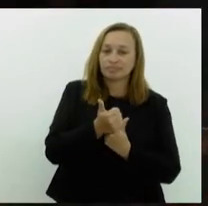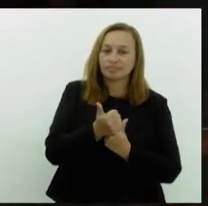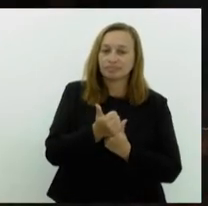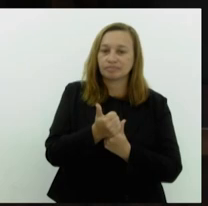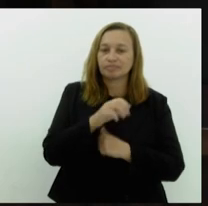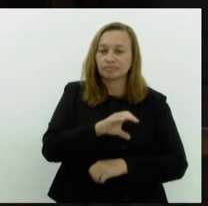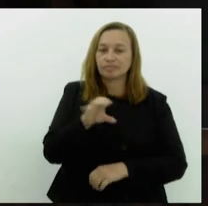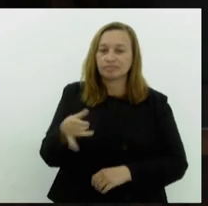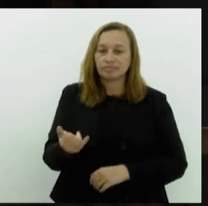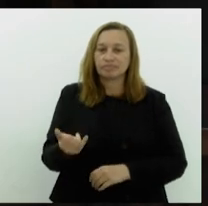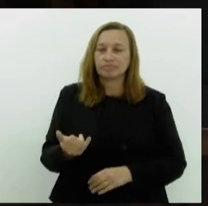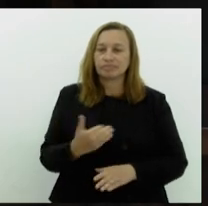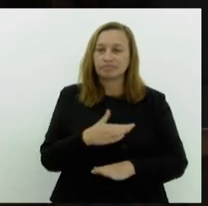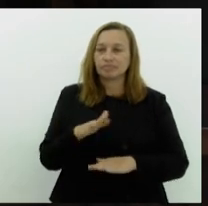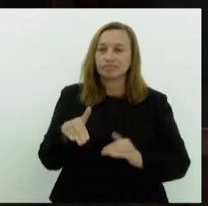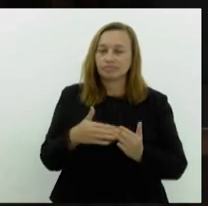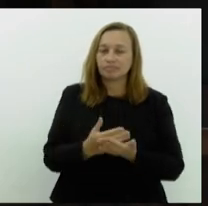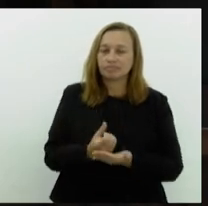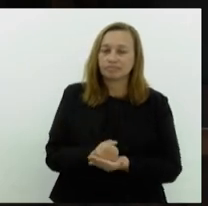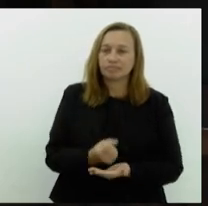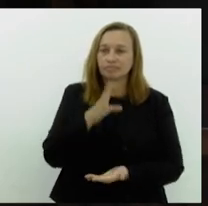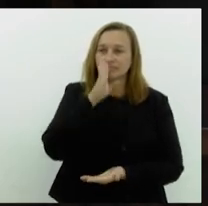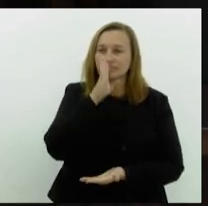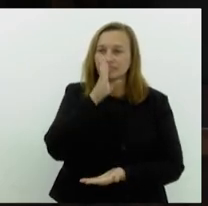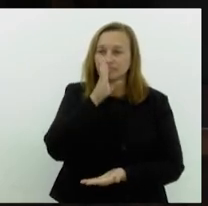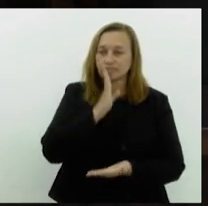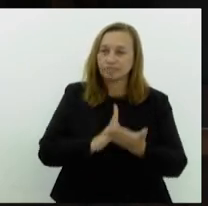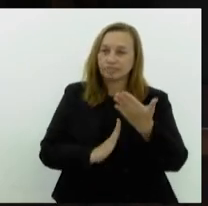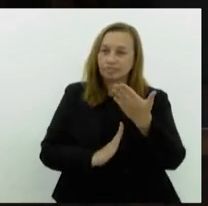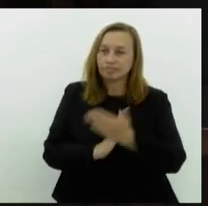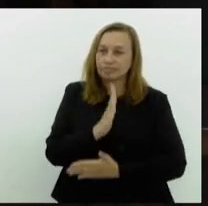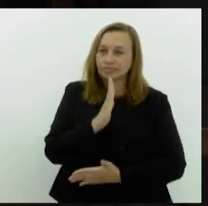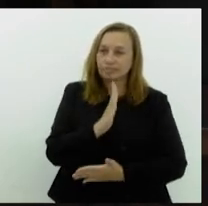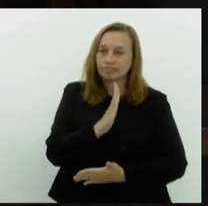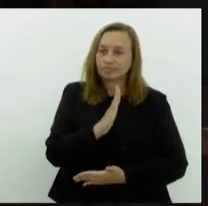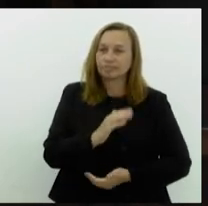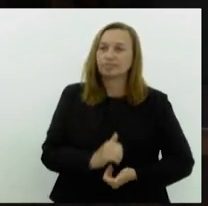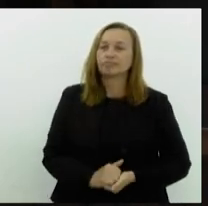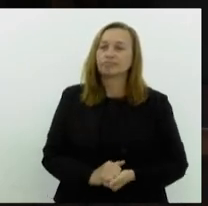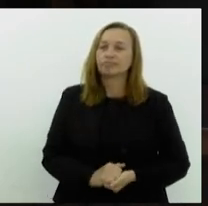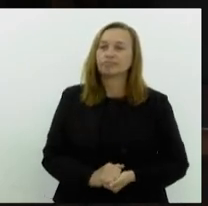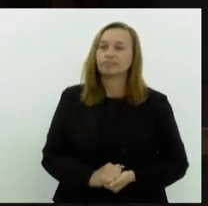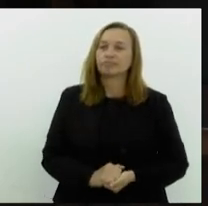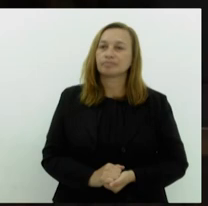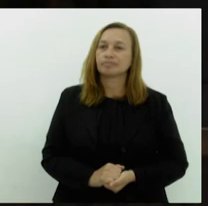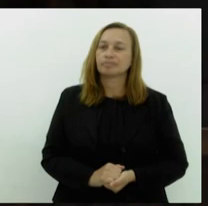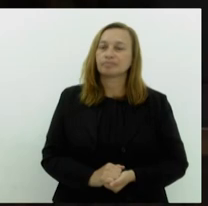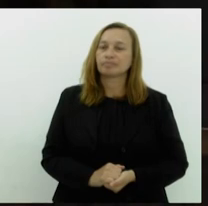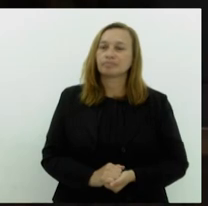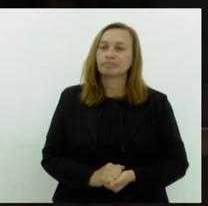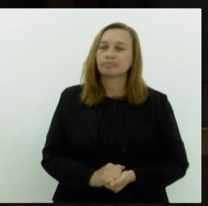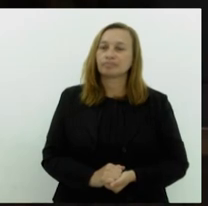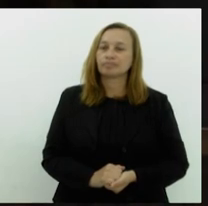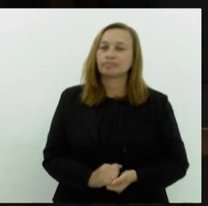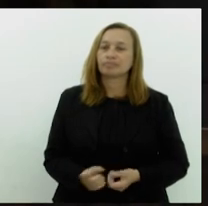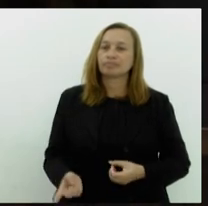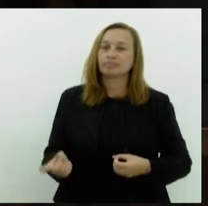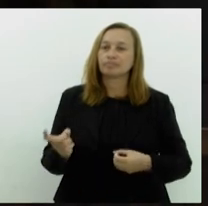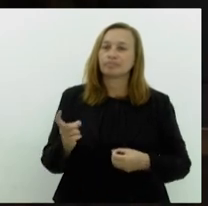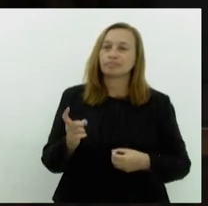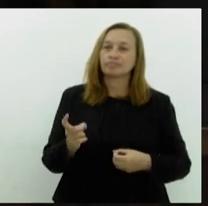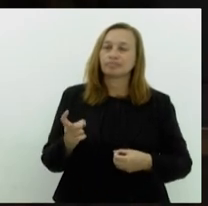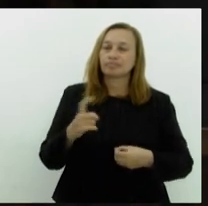da CCJ. Senhoras, que aprovam, permaneçam como estão, aprovado. Vai redação do vencido